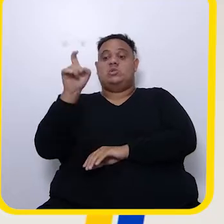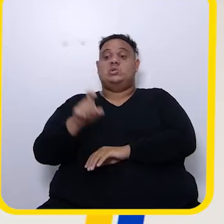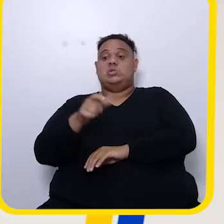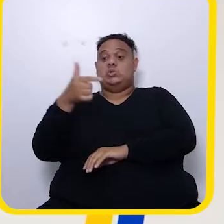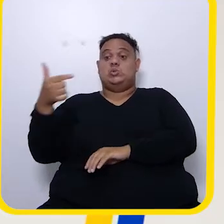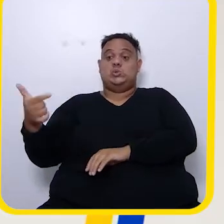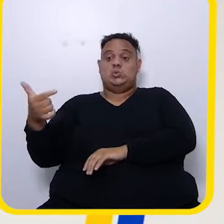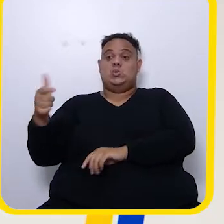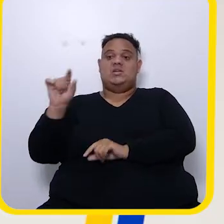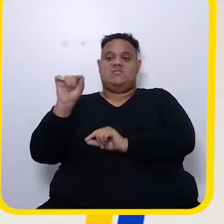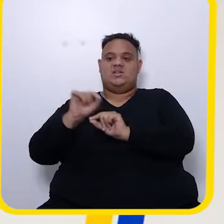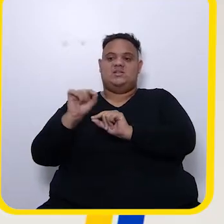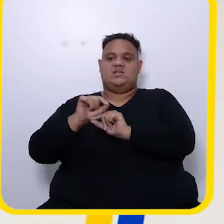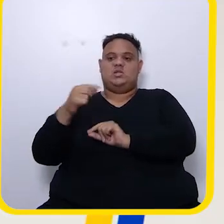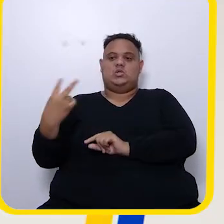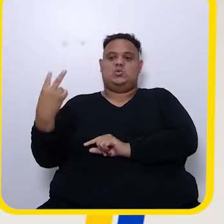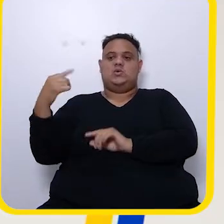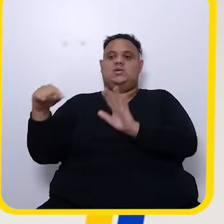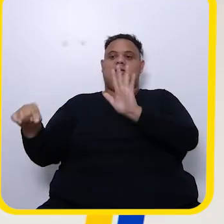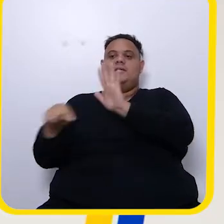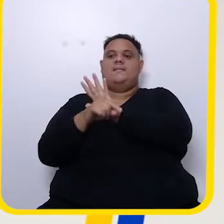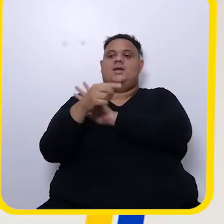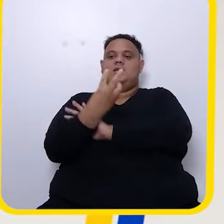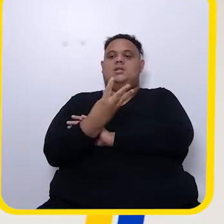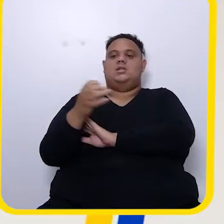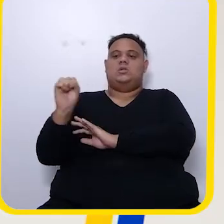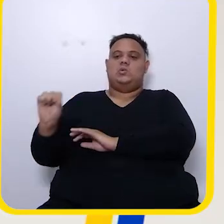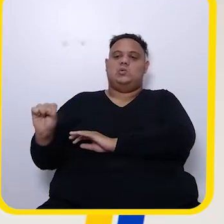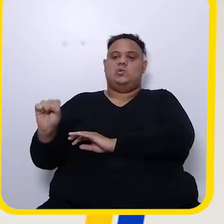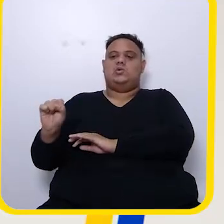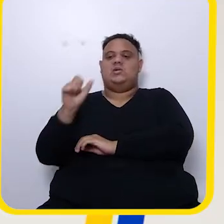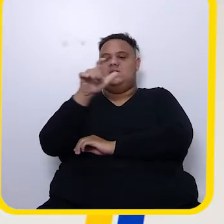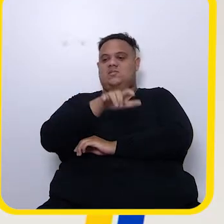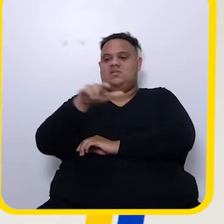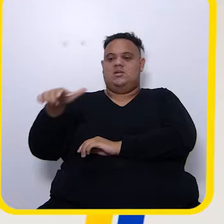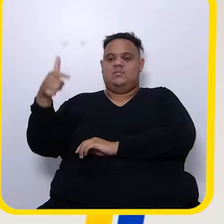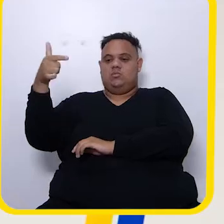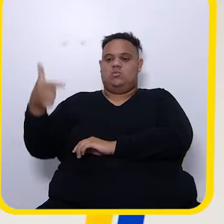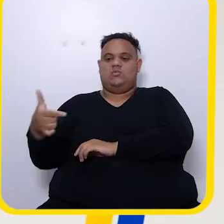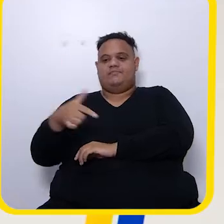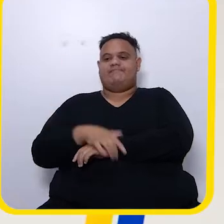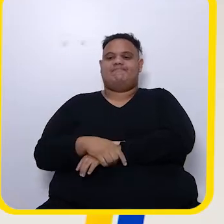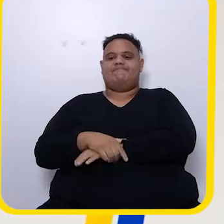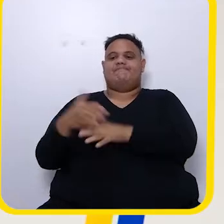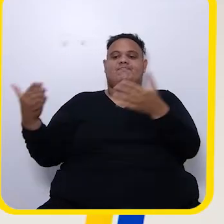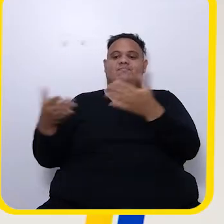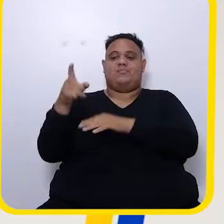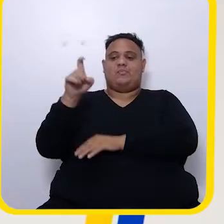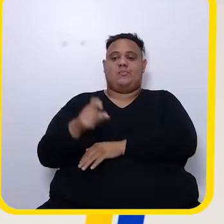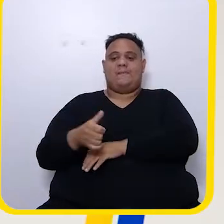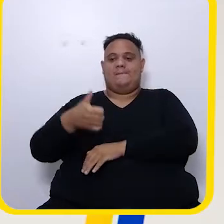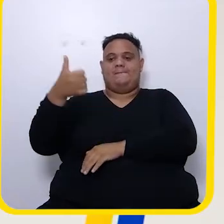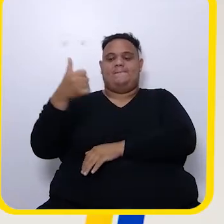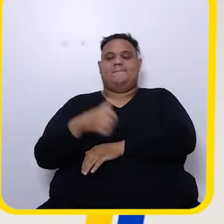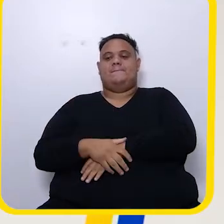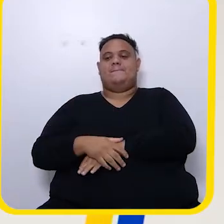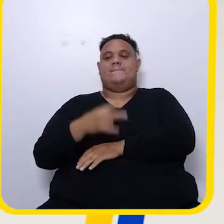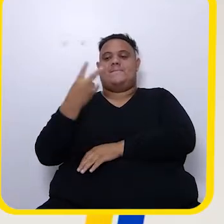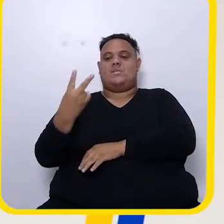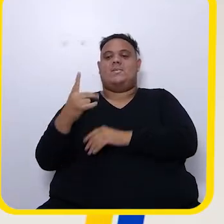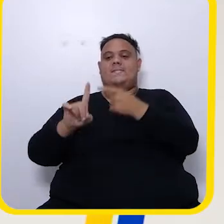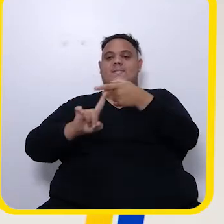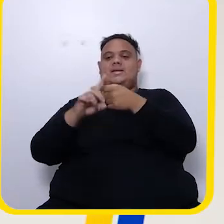x2, a gente vai fazer 2 menos 38 e dividir por 2. Vamos fazer o x1? 2